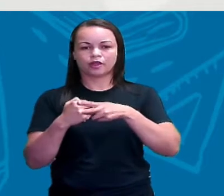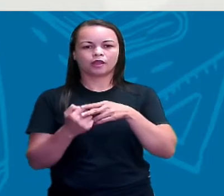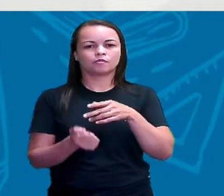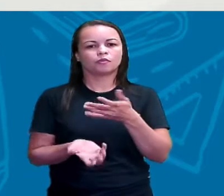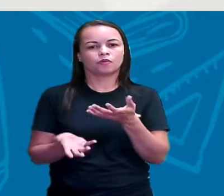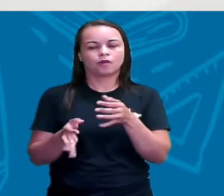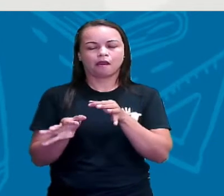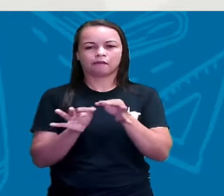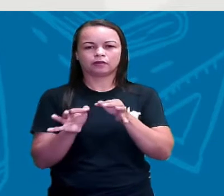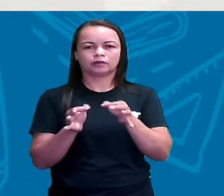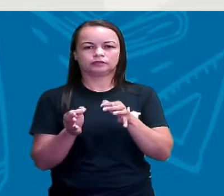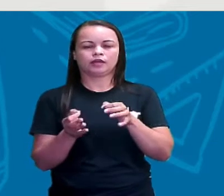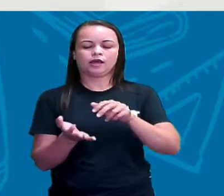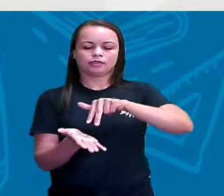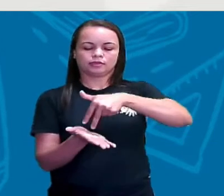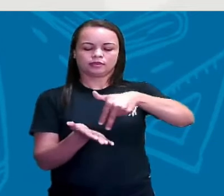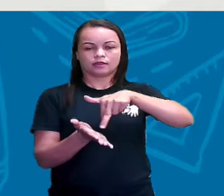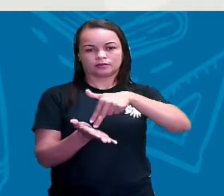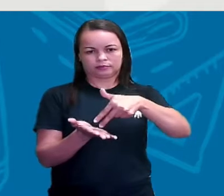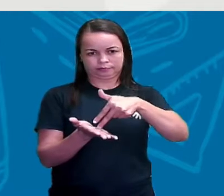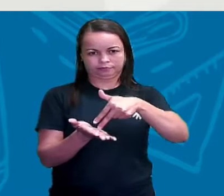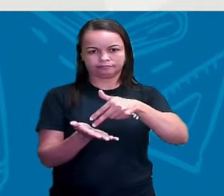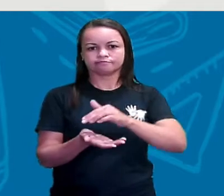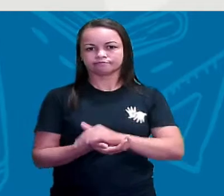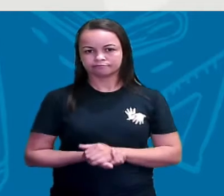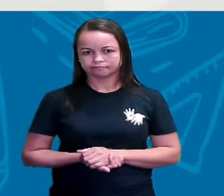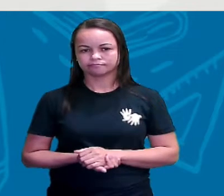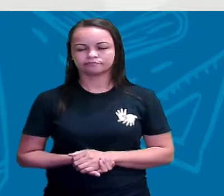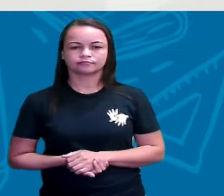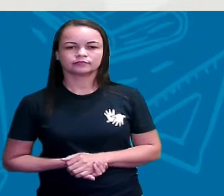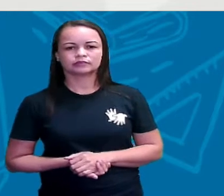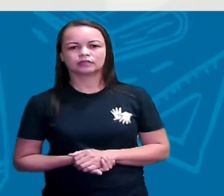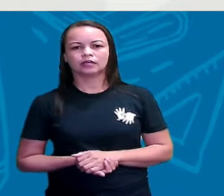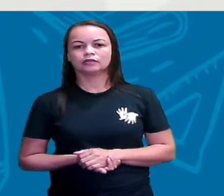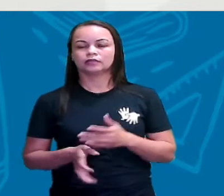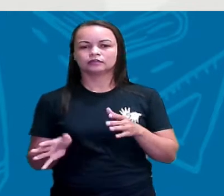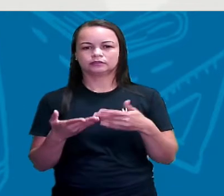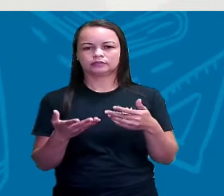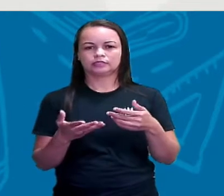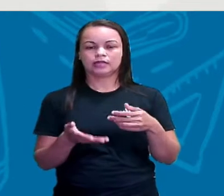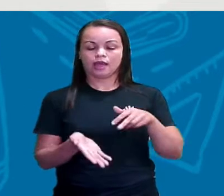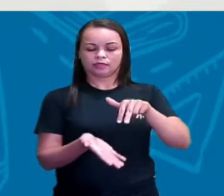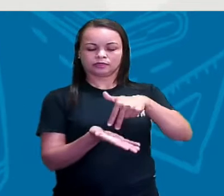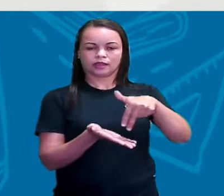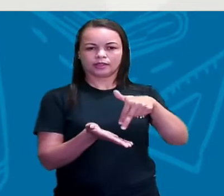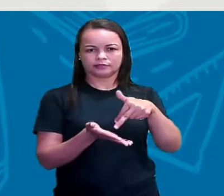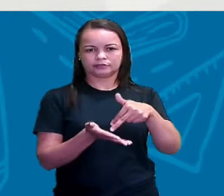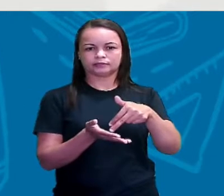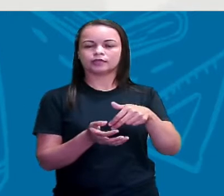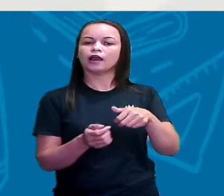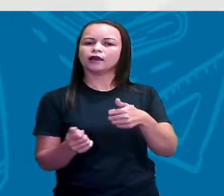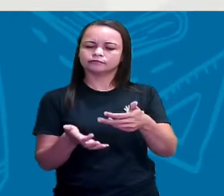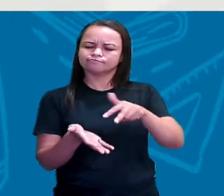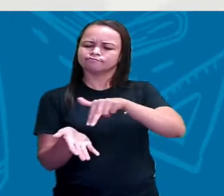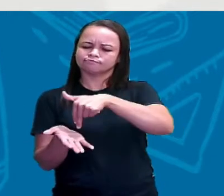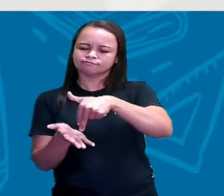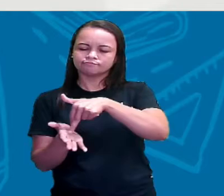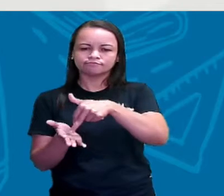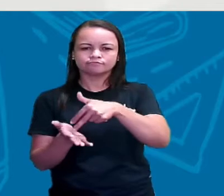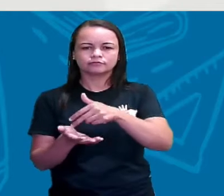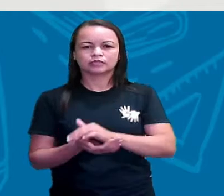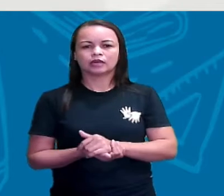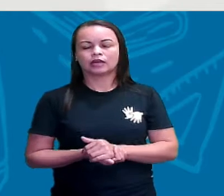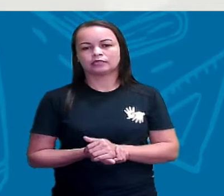dançar, to dance. E aí, na afirmativa, ele fica dance, danced. Nota